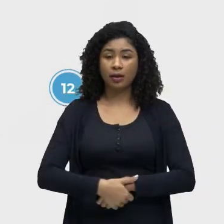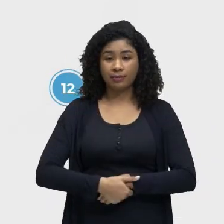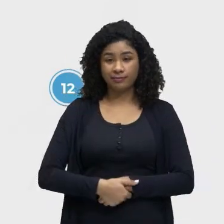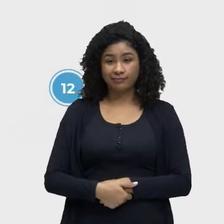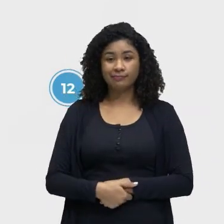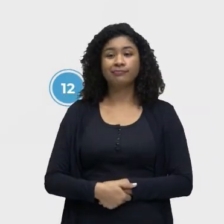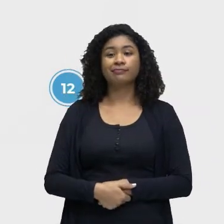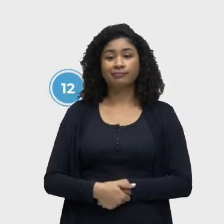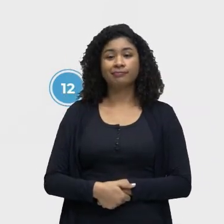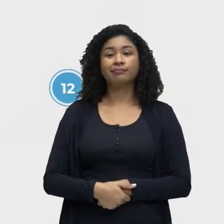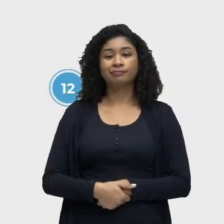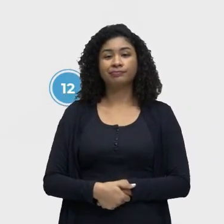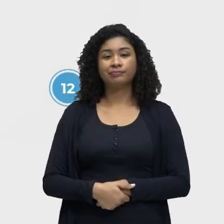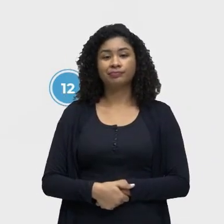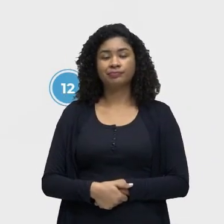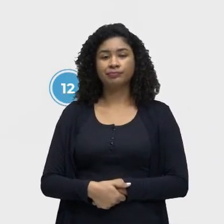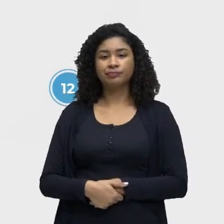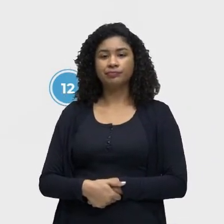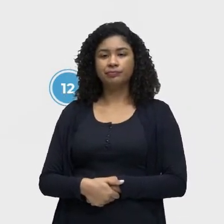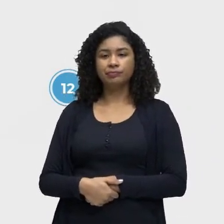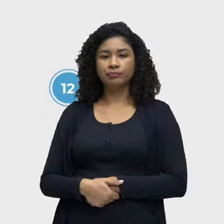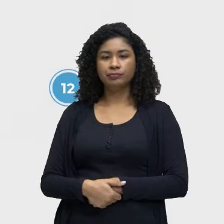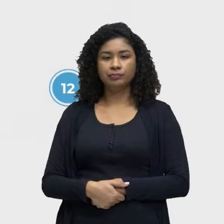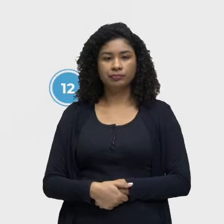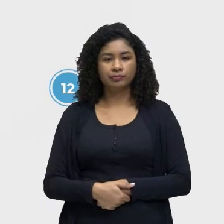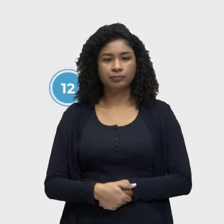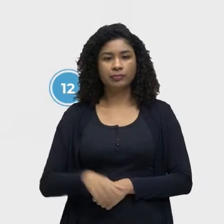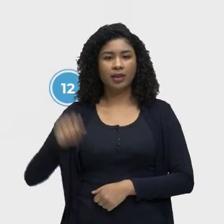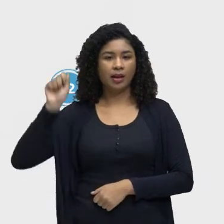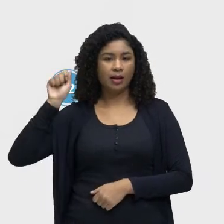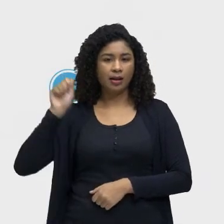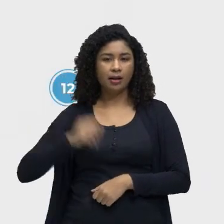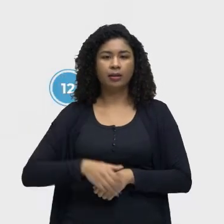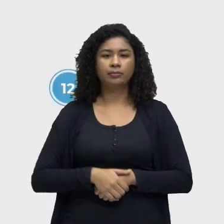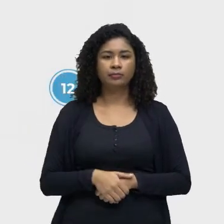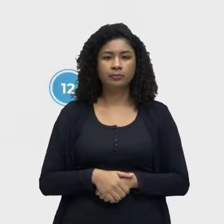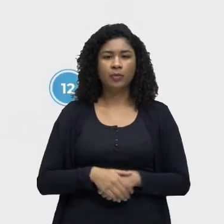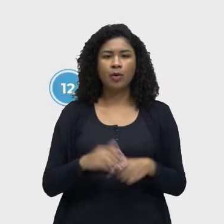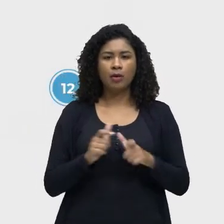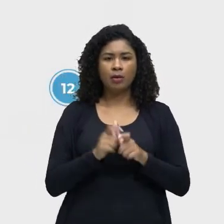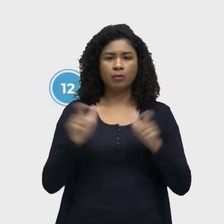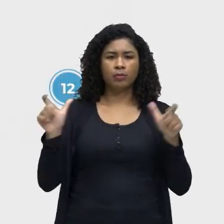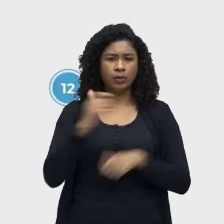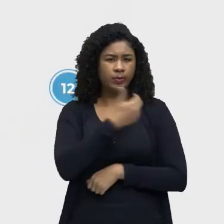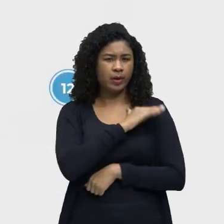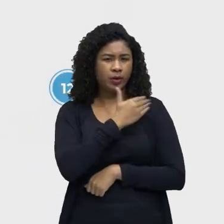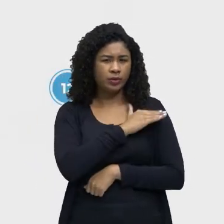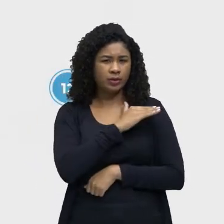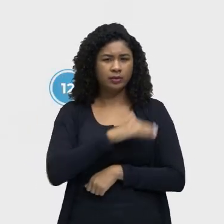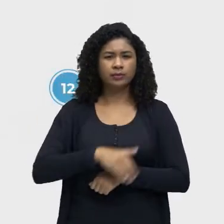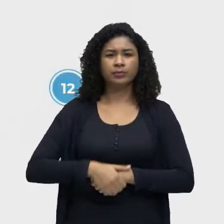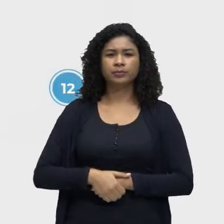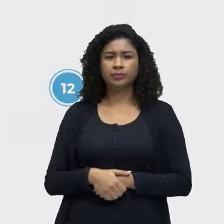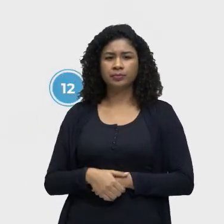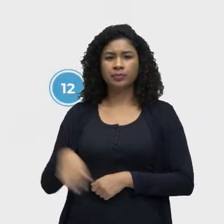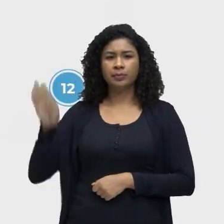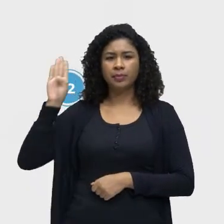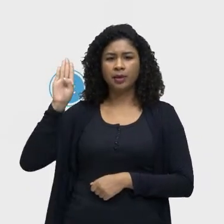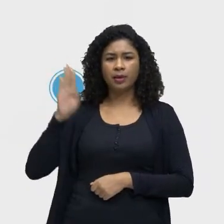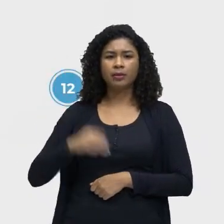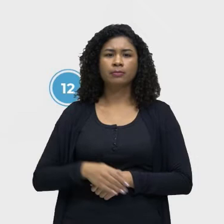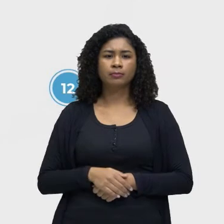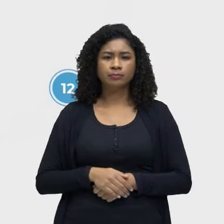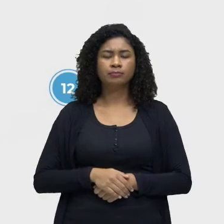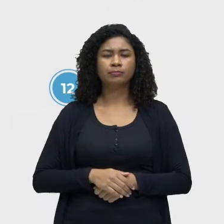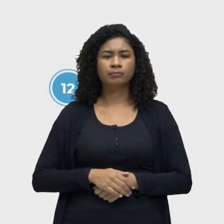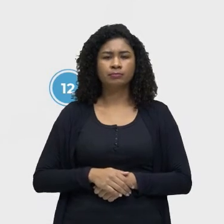acontece com esses imigrantes na Europa? A. O aumento da xenofobia na Europa. Letra B. Vários acidentes no mar